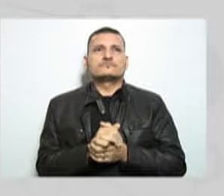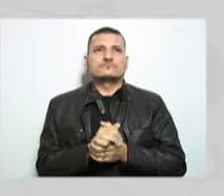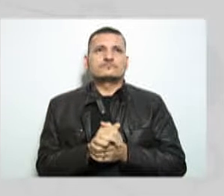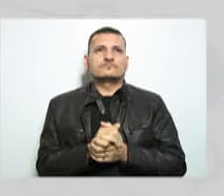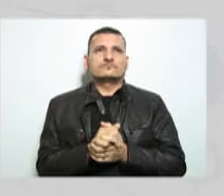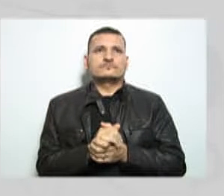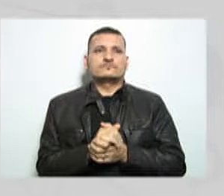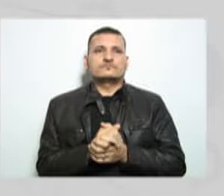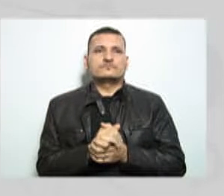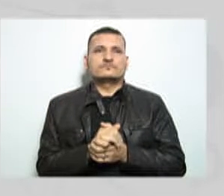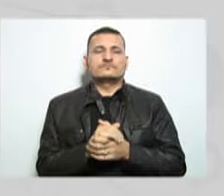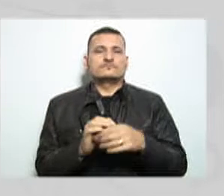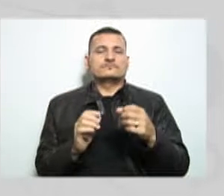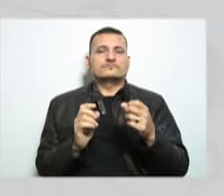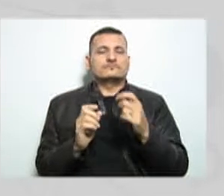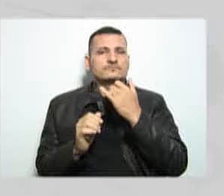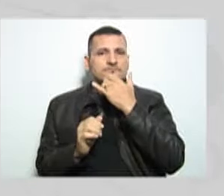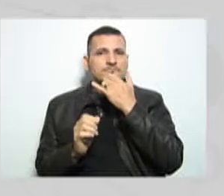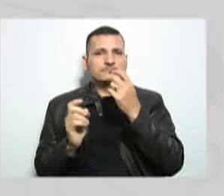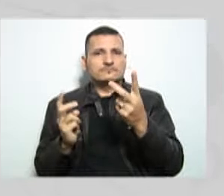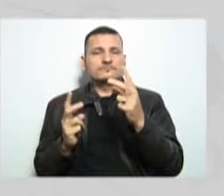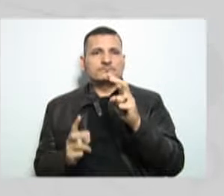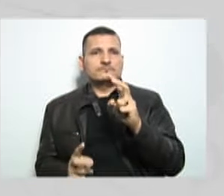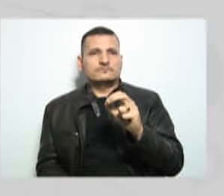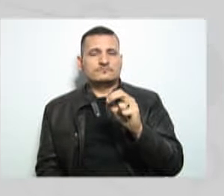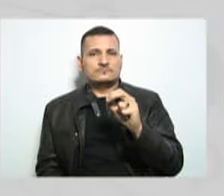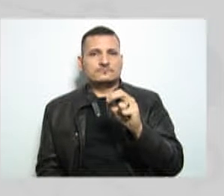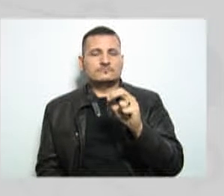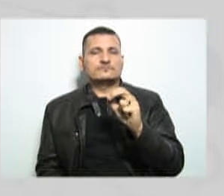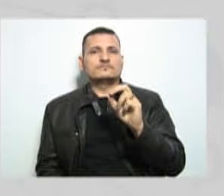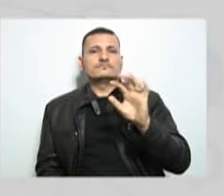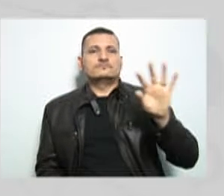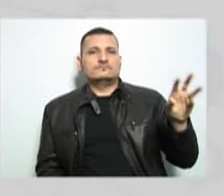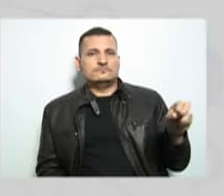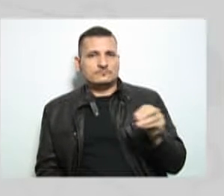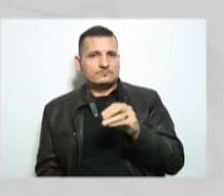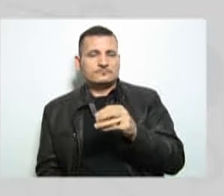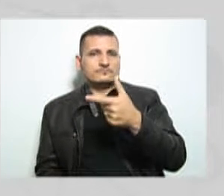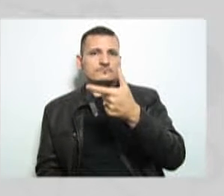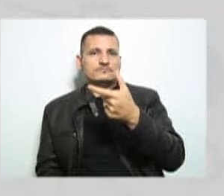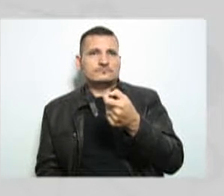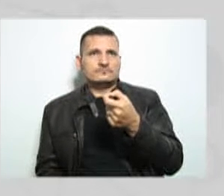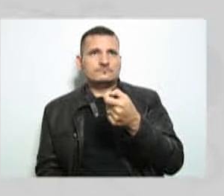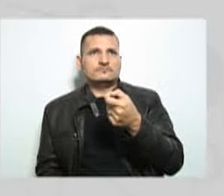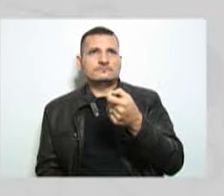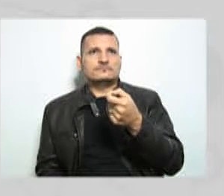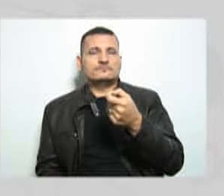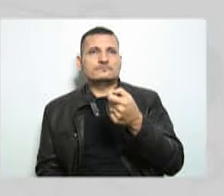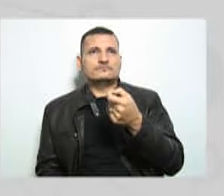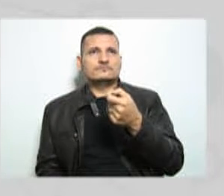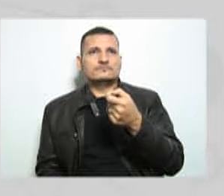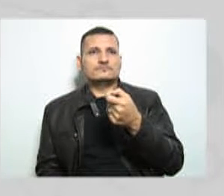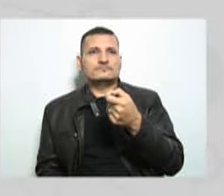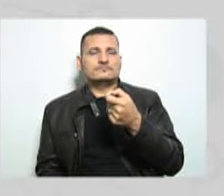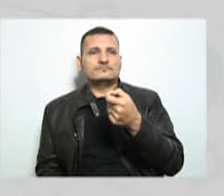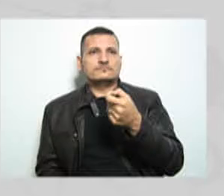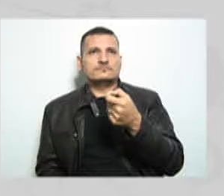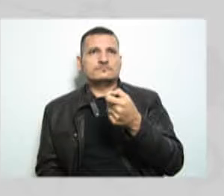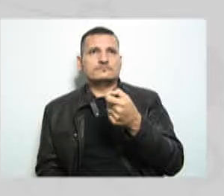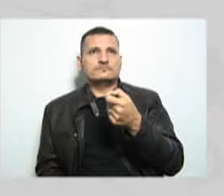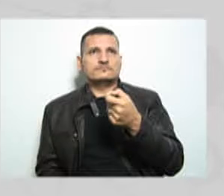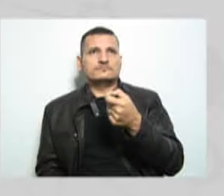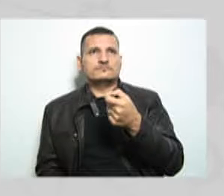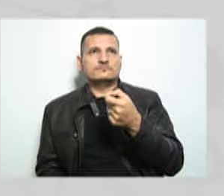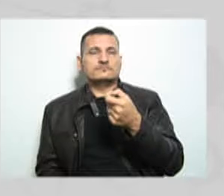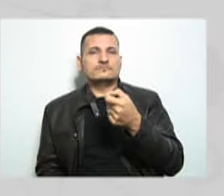foi 50, a venda de 50, desculpa. E vou lá e pego mais 20 do 4,50, certo?